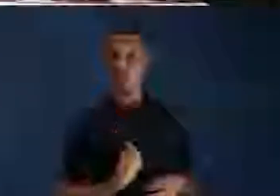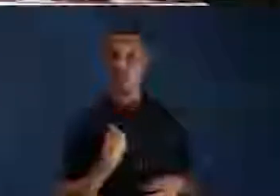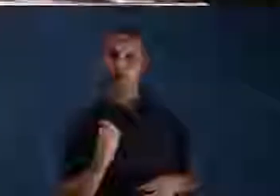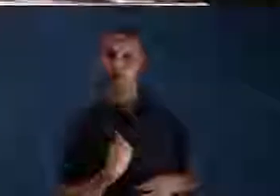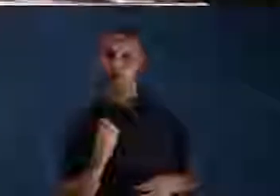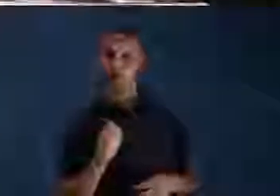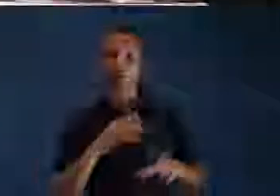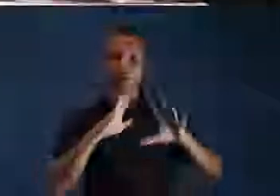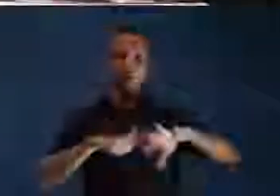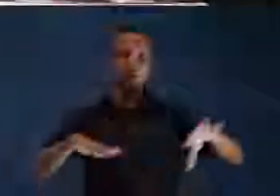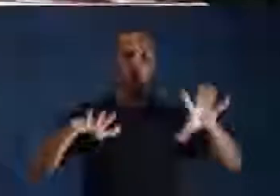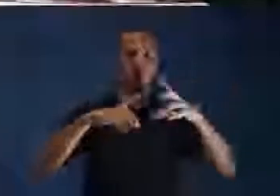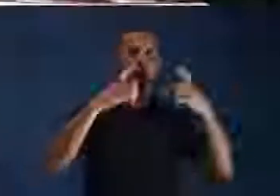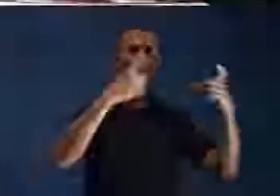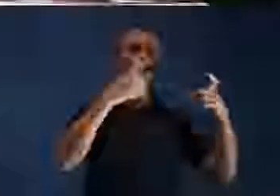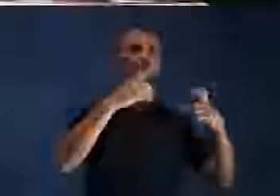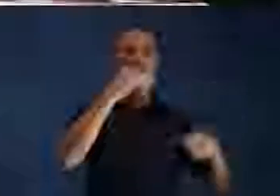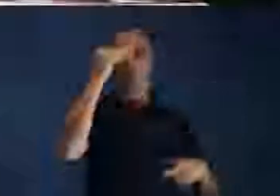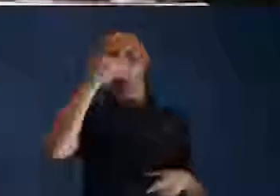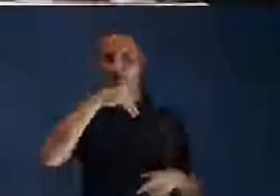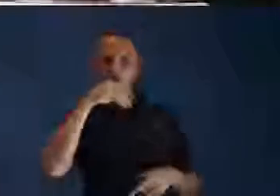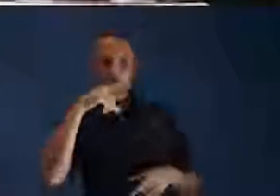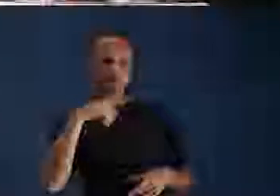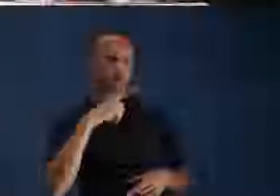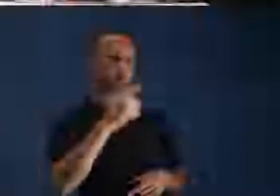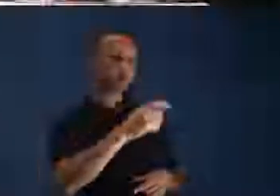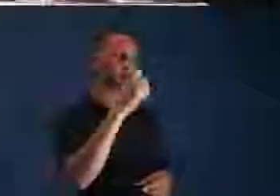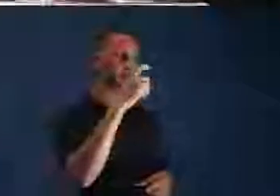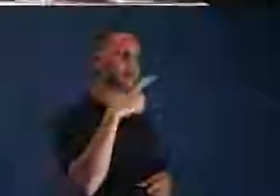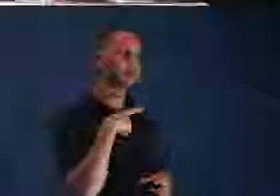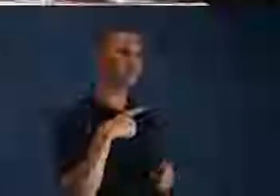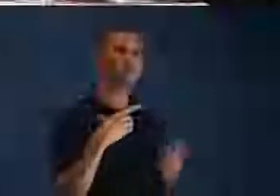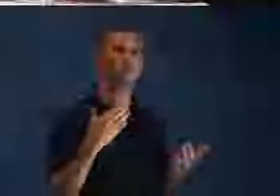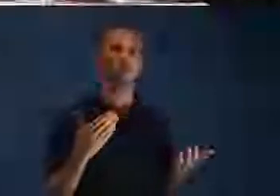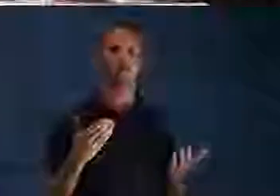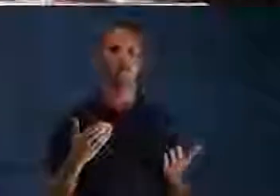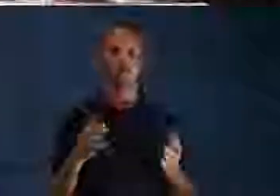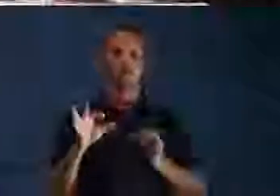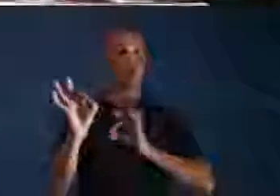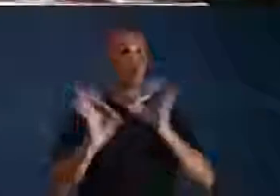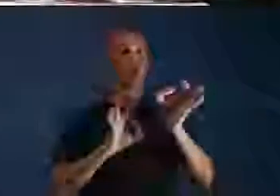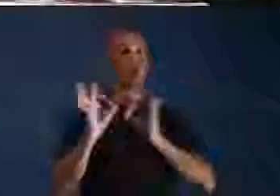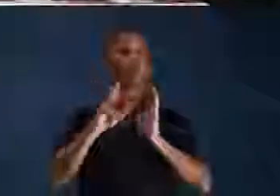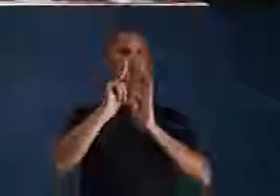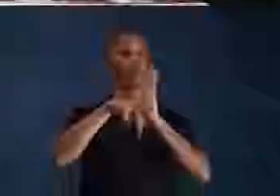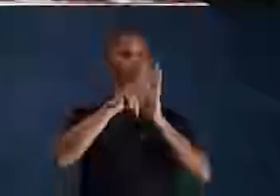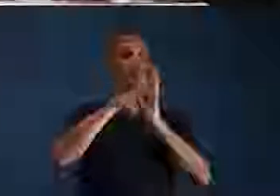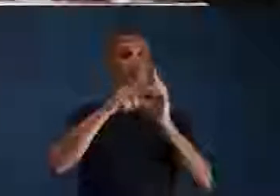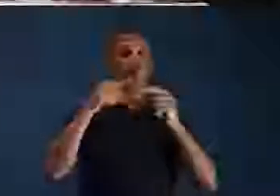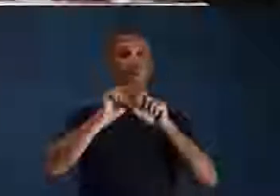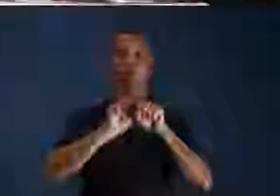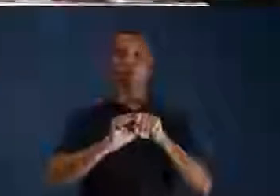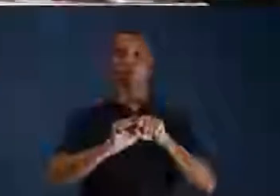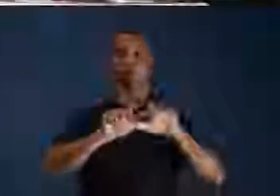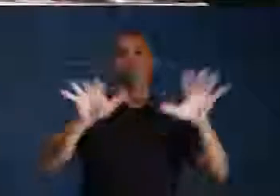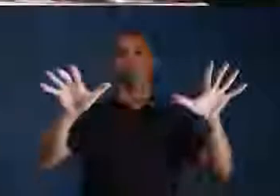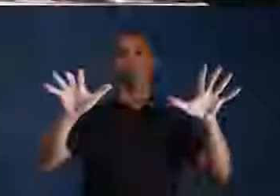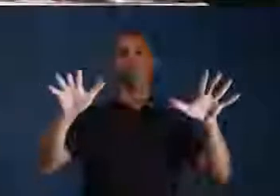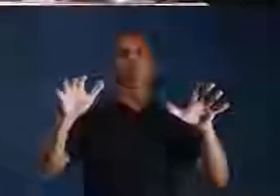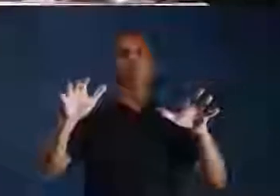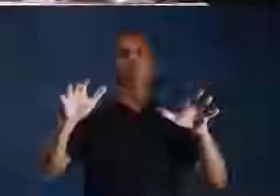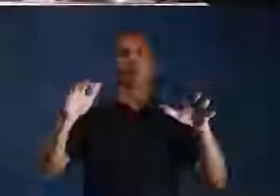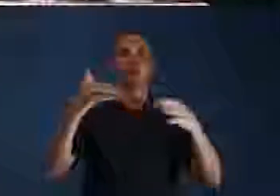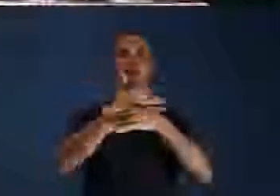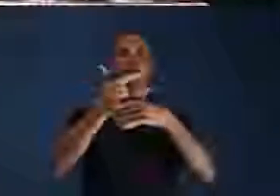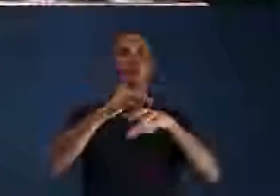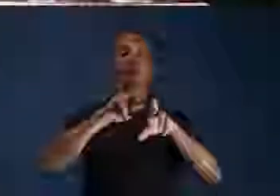colocam em ambientes vulneráveis ao crime. Esse projeto expandiu-se para cidades... desculpa, está